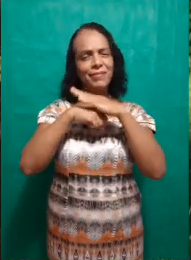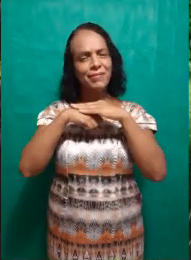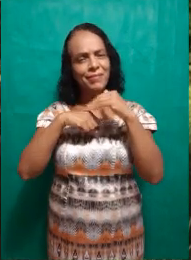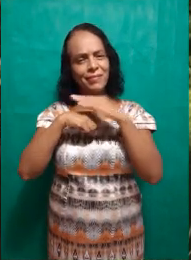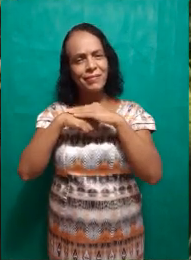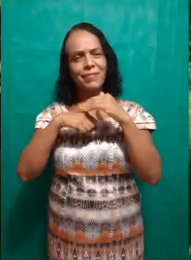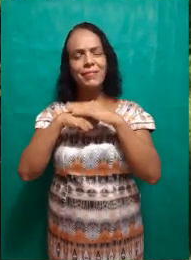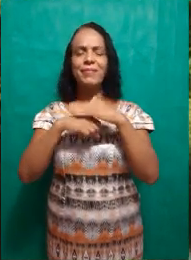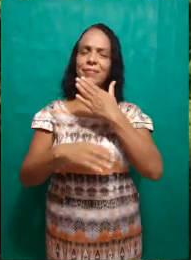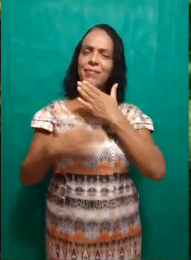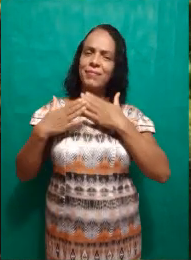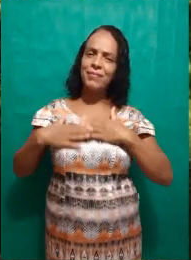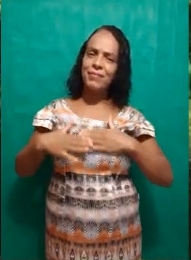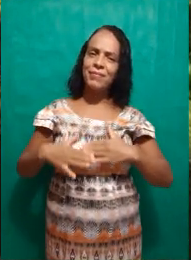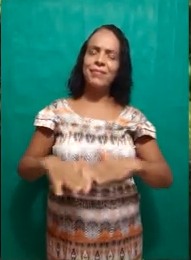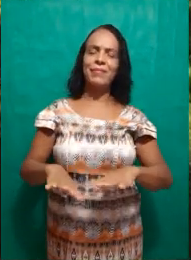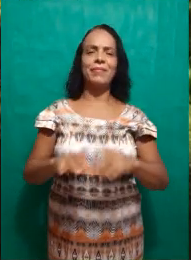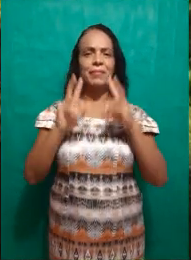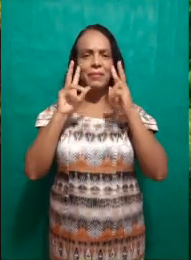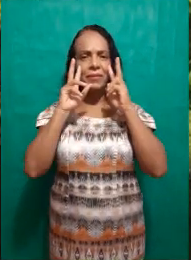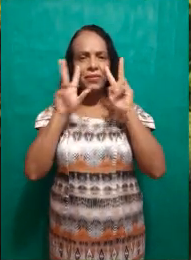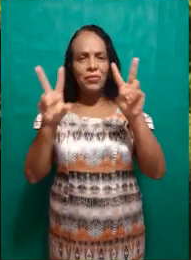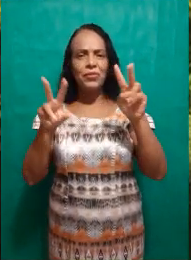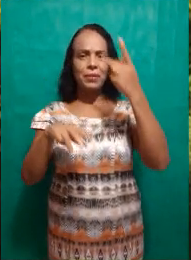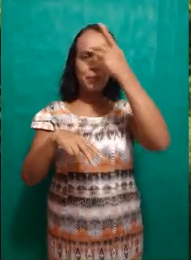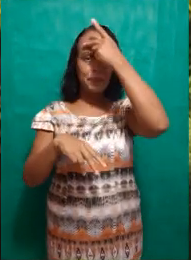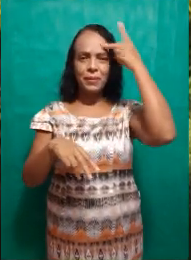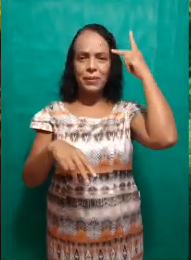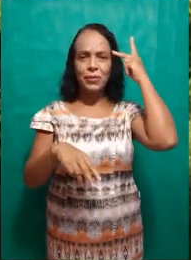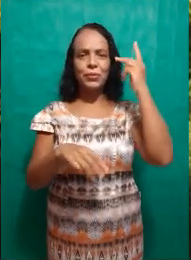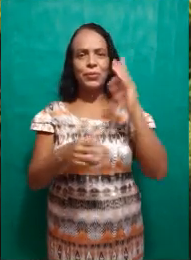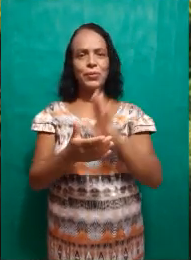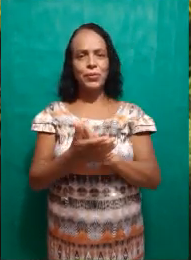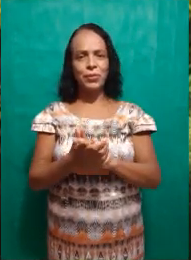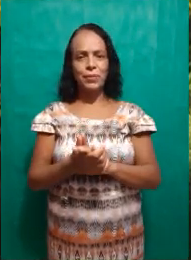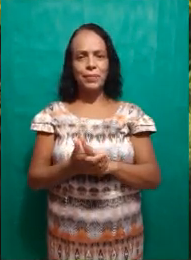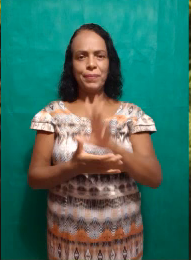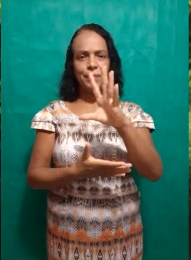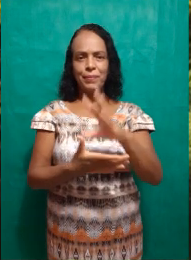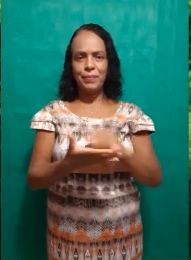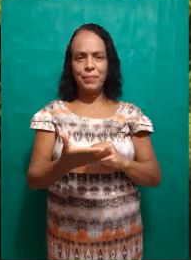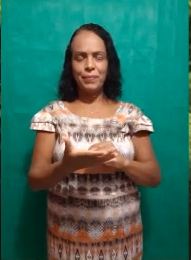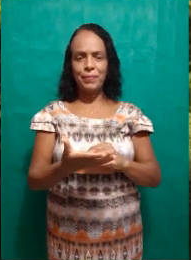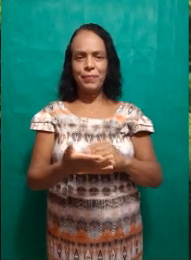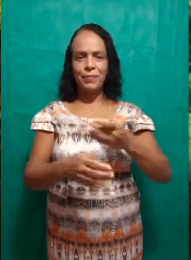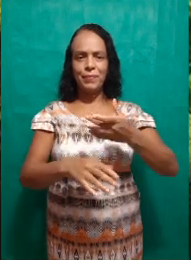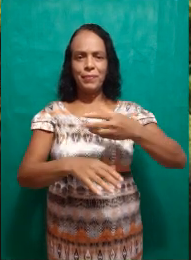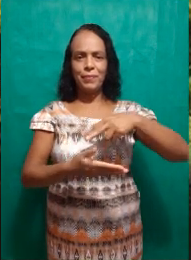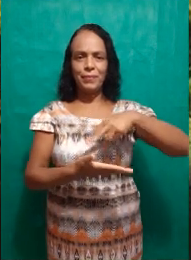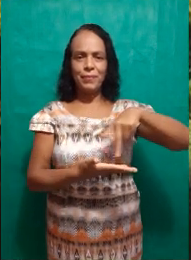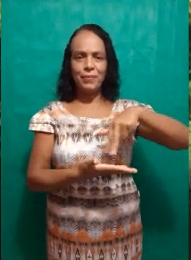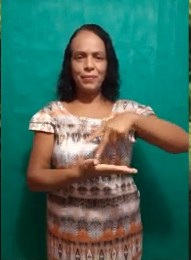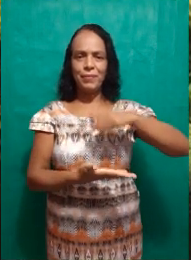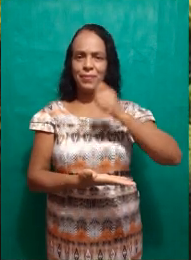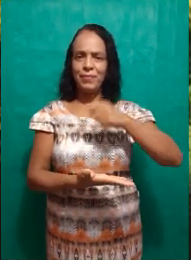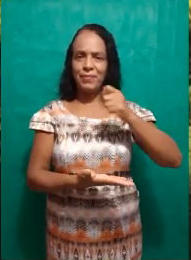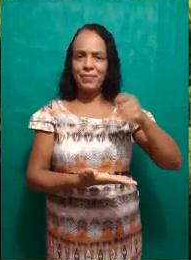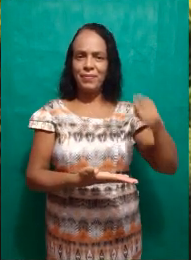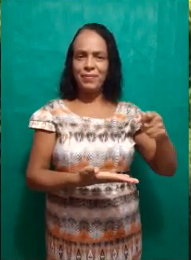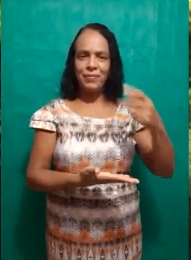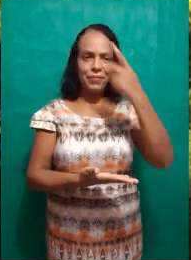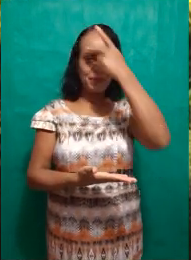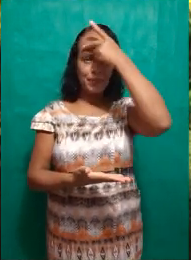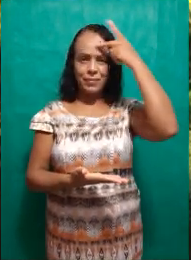todo carinho, aí colocava o pessoal para executar. Aí, dentro dessa execução, era aquela